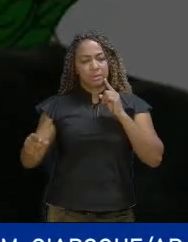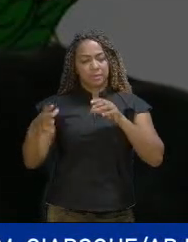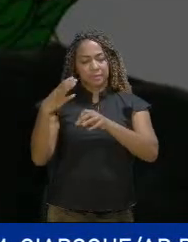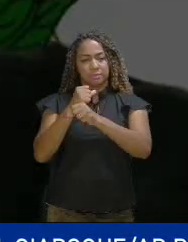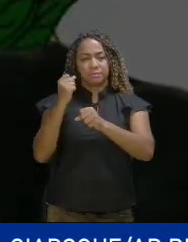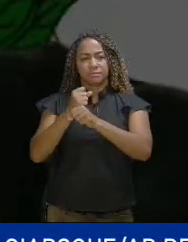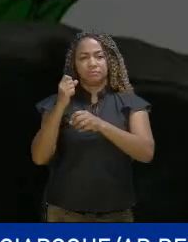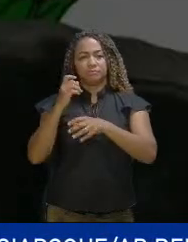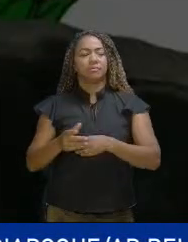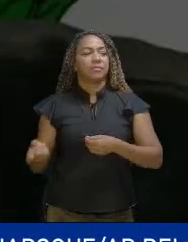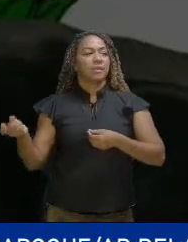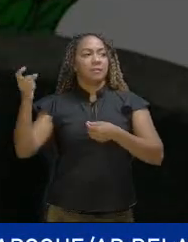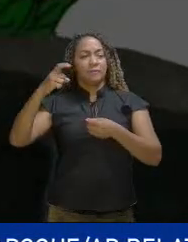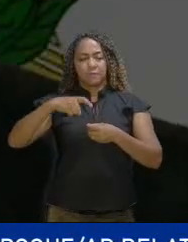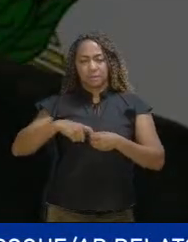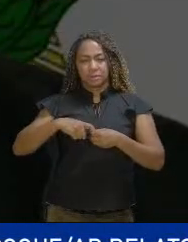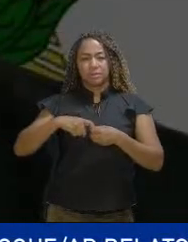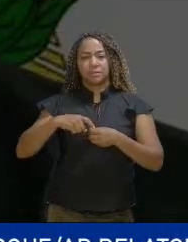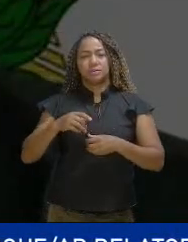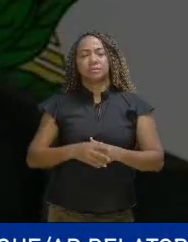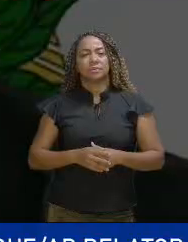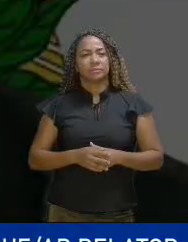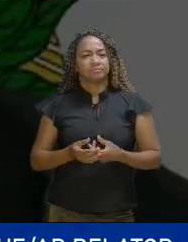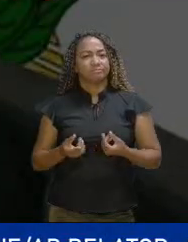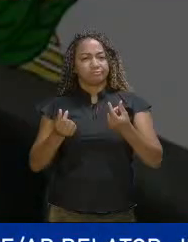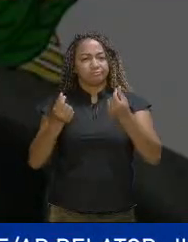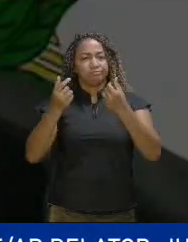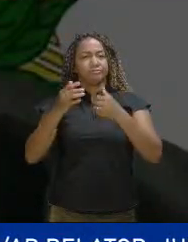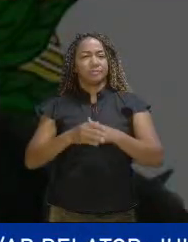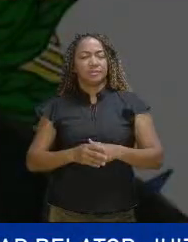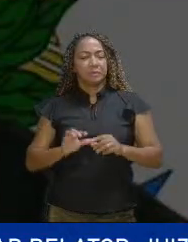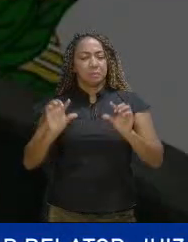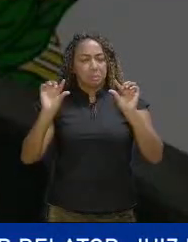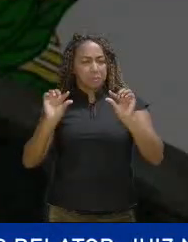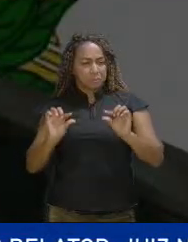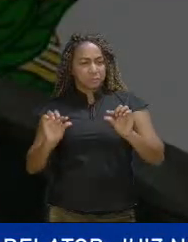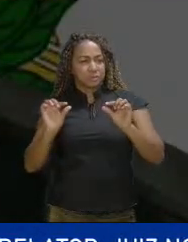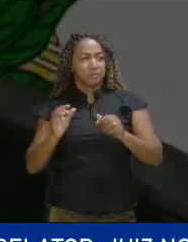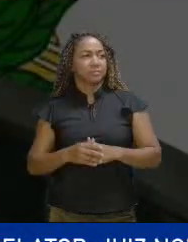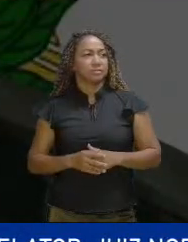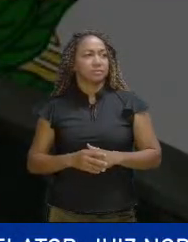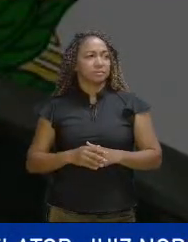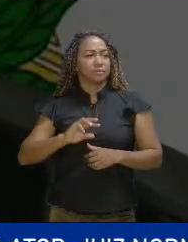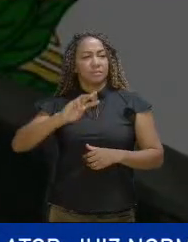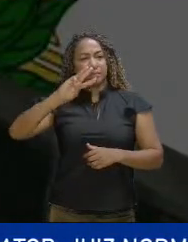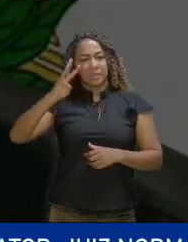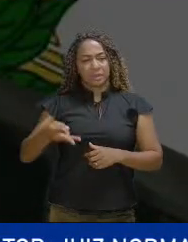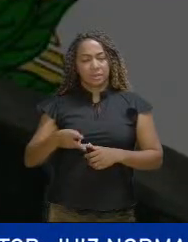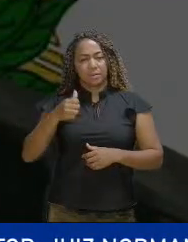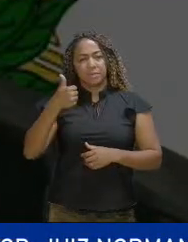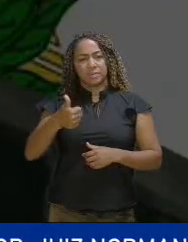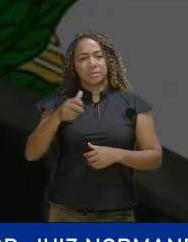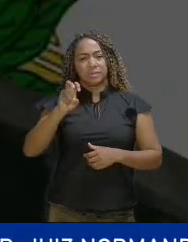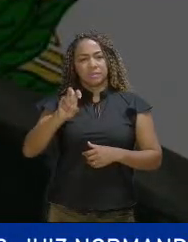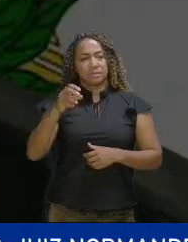Relator determinado juiz Normando de devolução Souza. de valor relativamente pequeno, em valor absoluto, né? R$